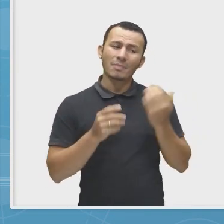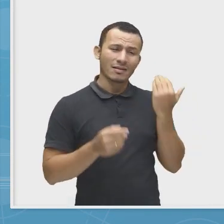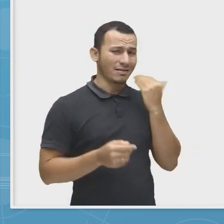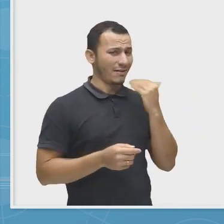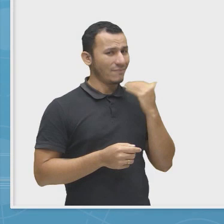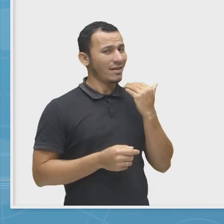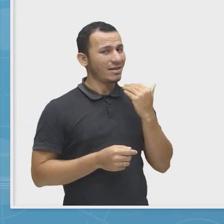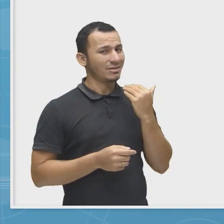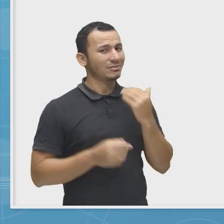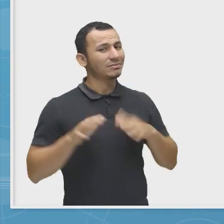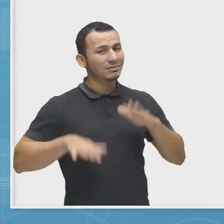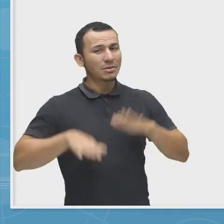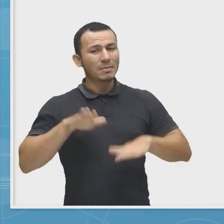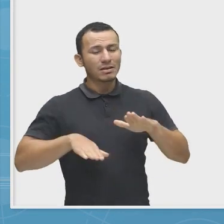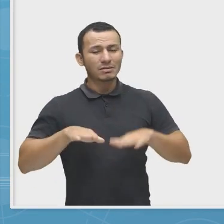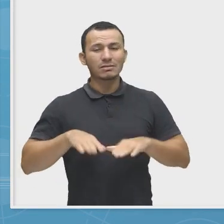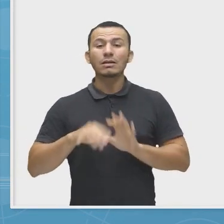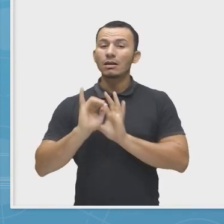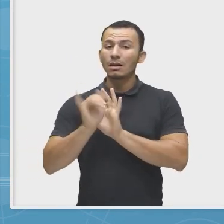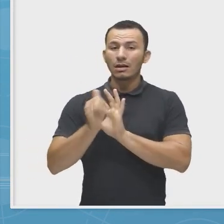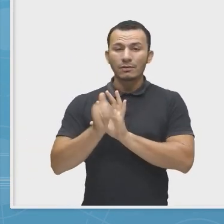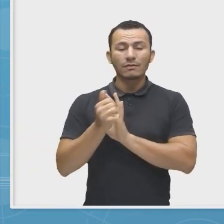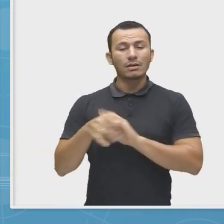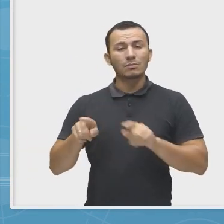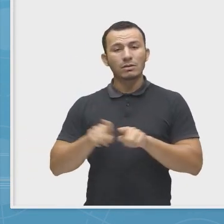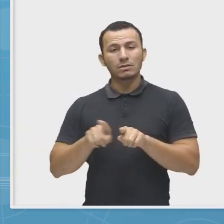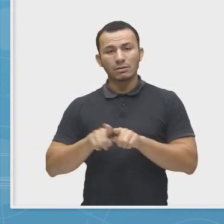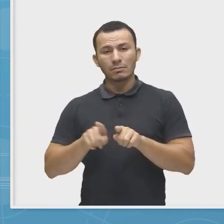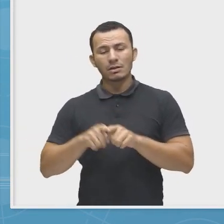E aí, as fábulas